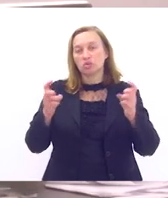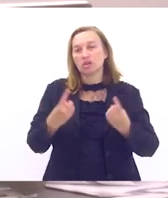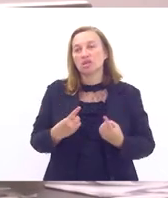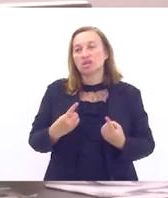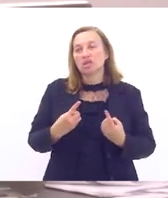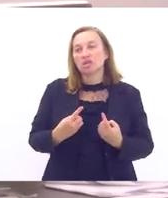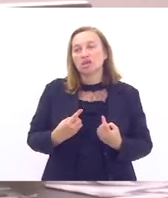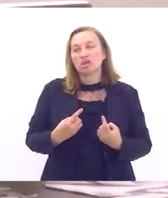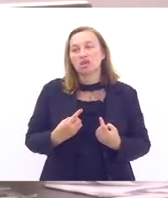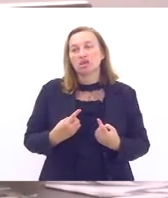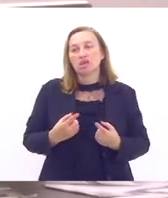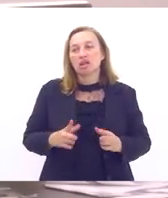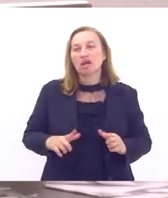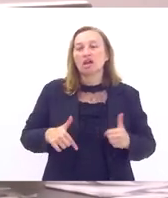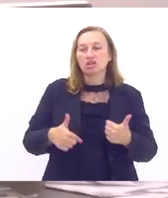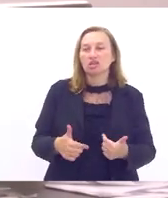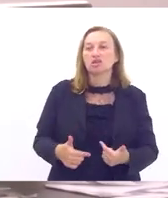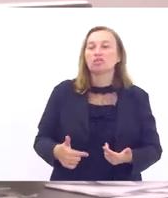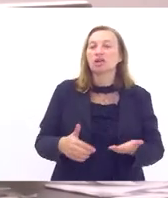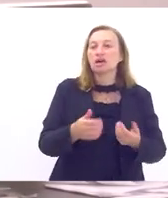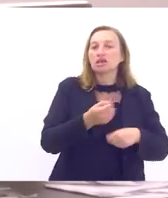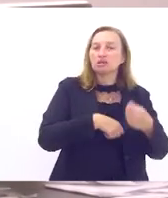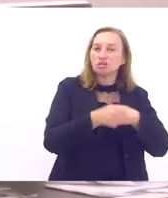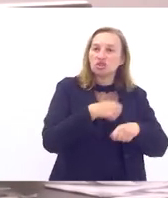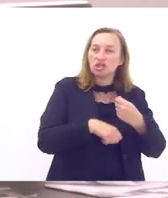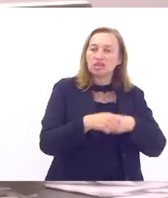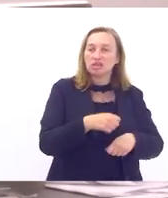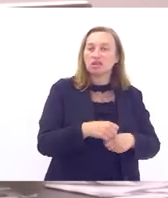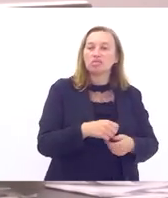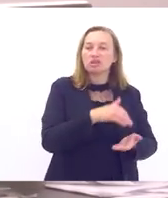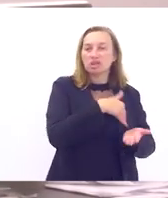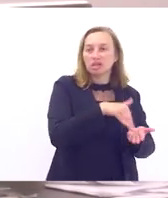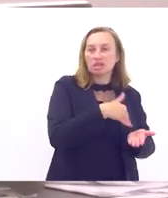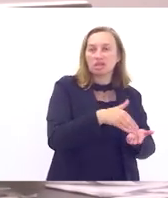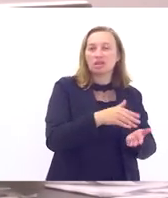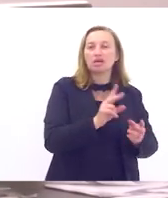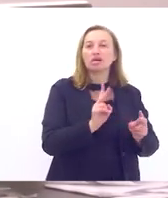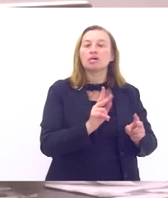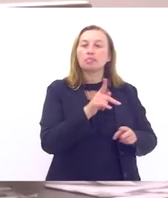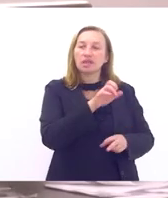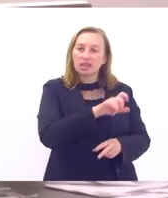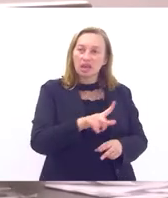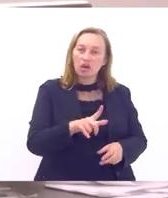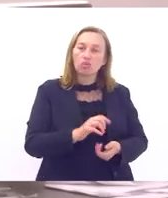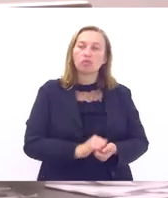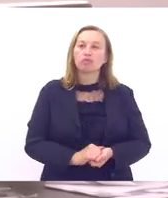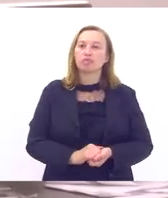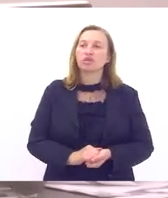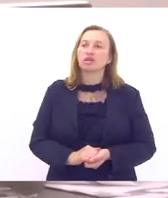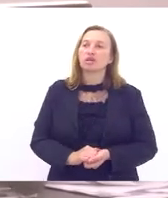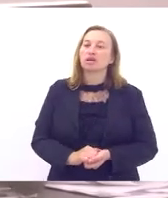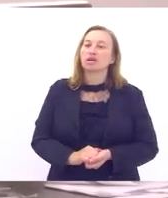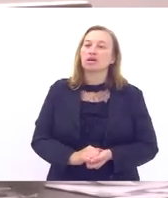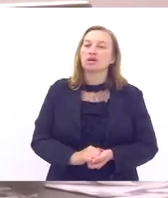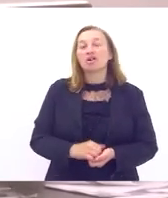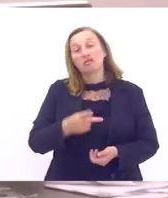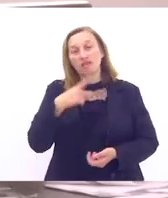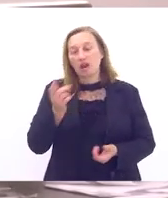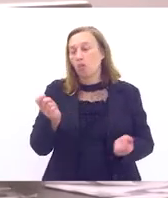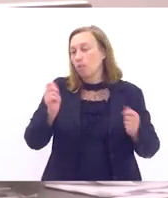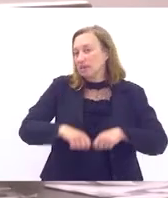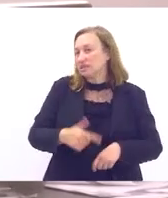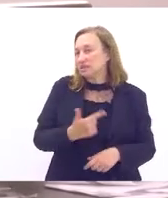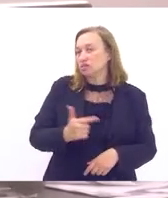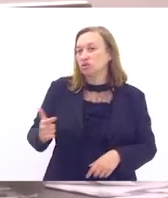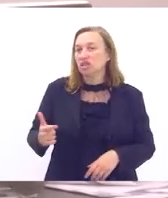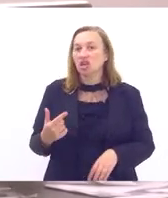enfrentado pela Secretaria de Administração Penitenciária, que, por sua vez, diz que não tem competência